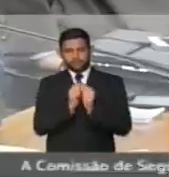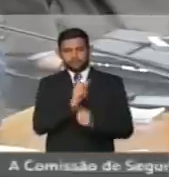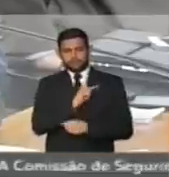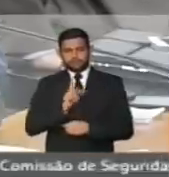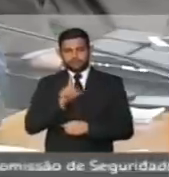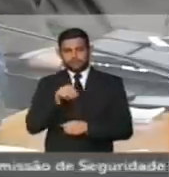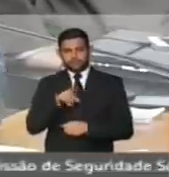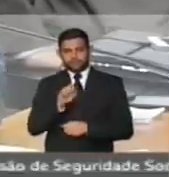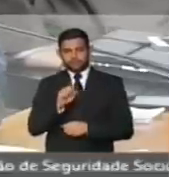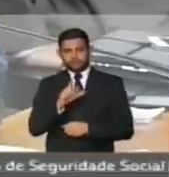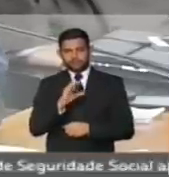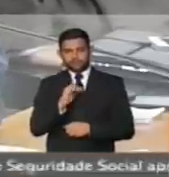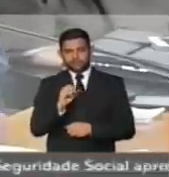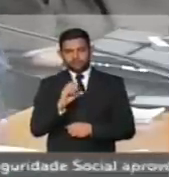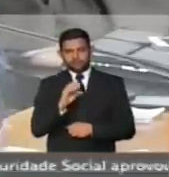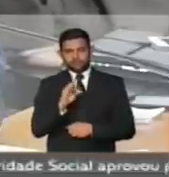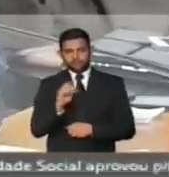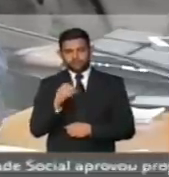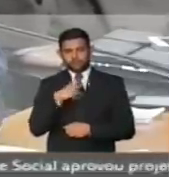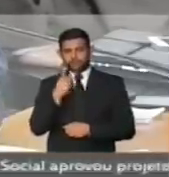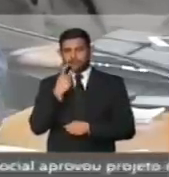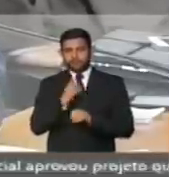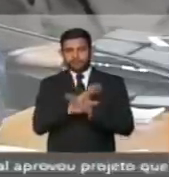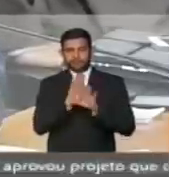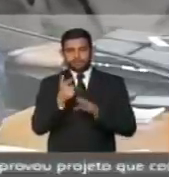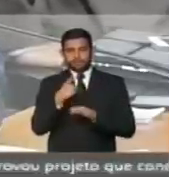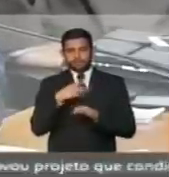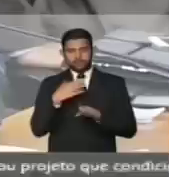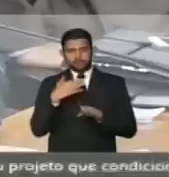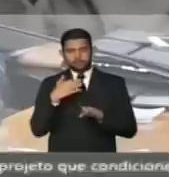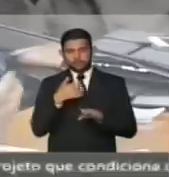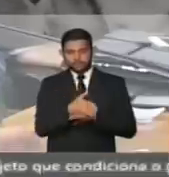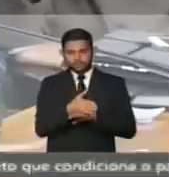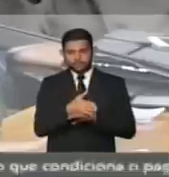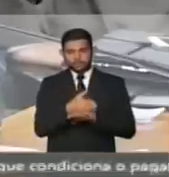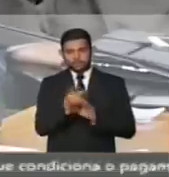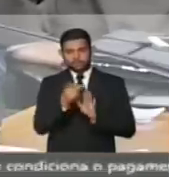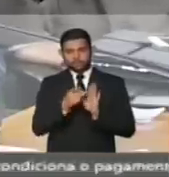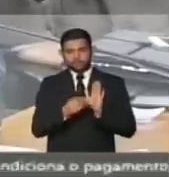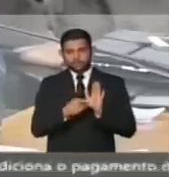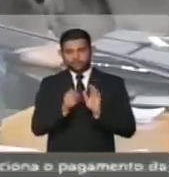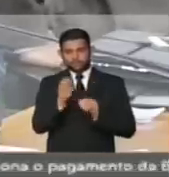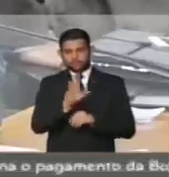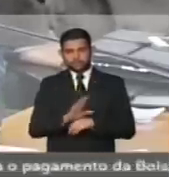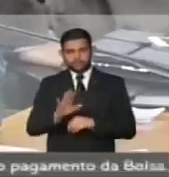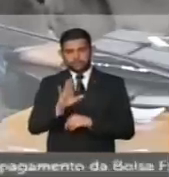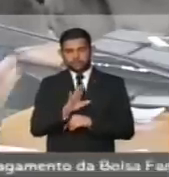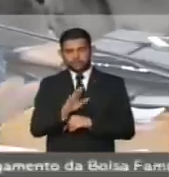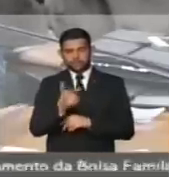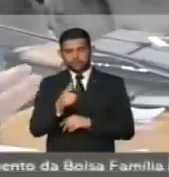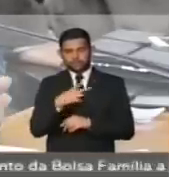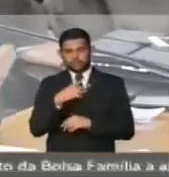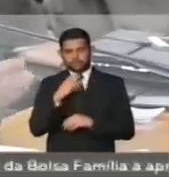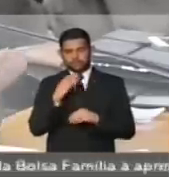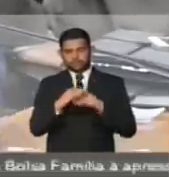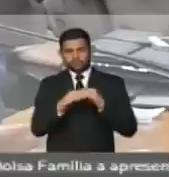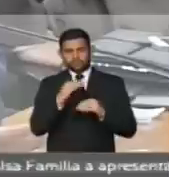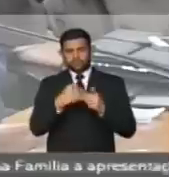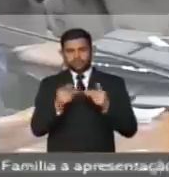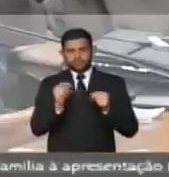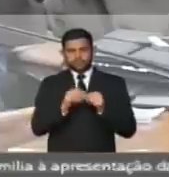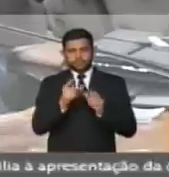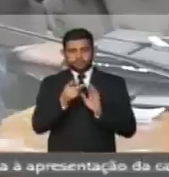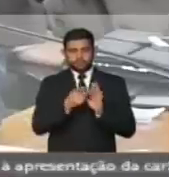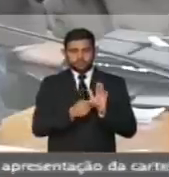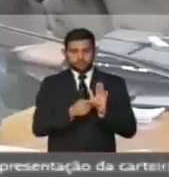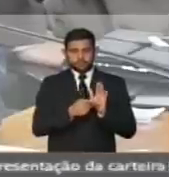do BNDES, Luciano Coutinho, ele disse claramente que não interferiria em projetos nacionais e nem se comunicava sobre esses